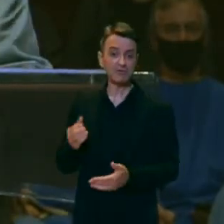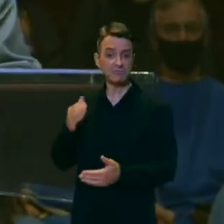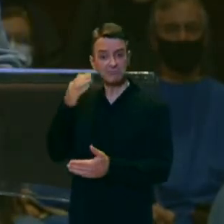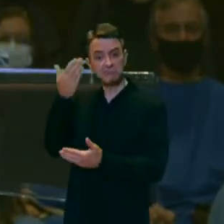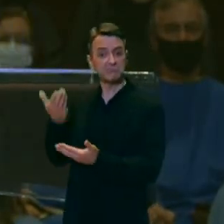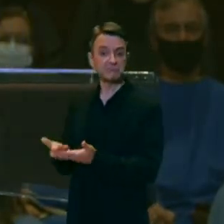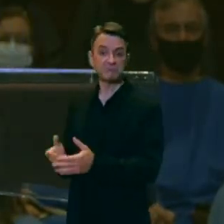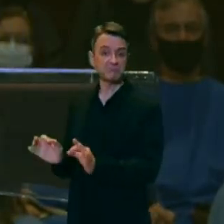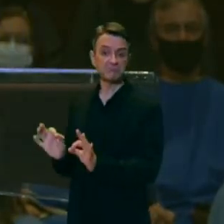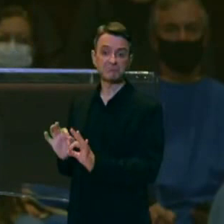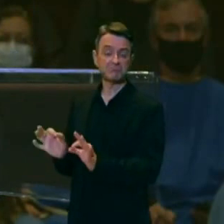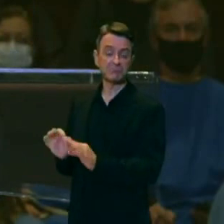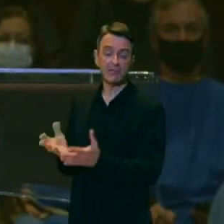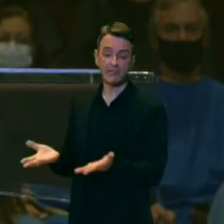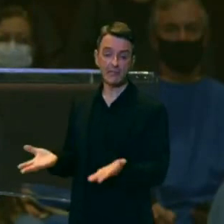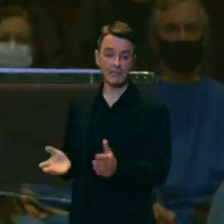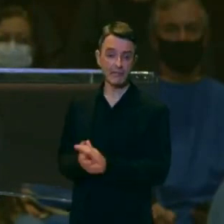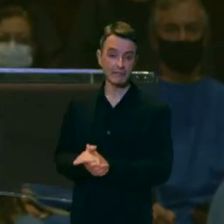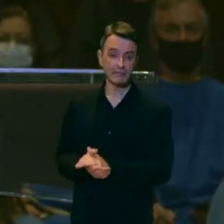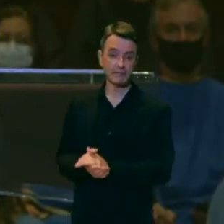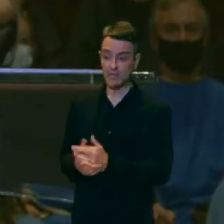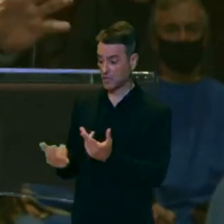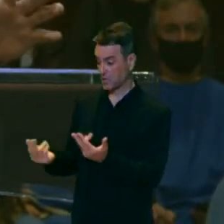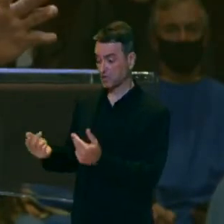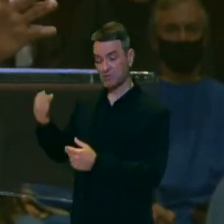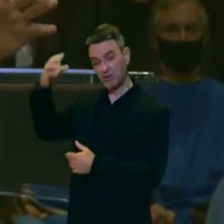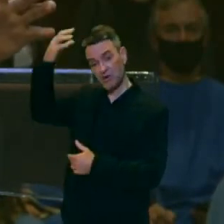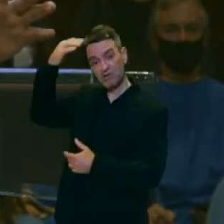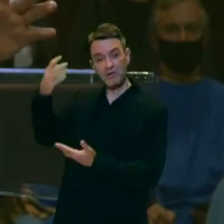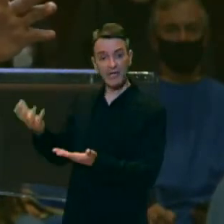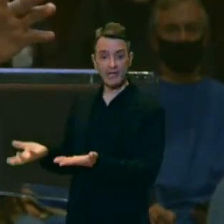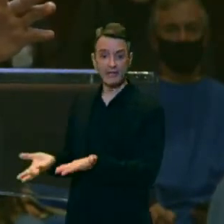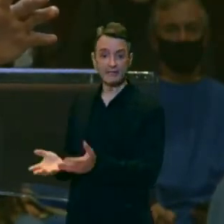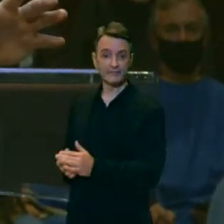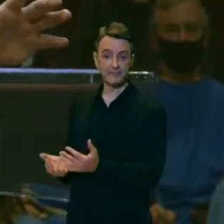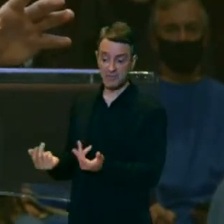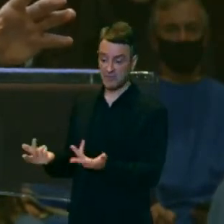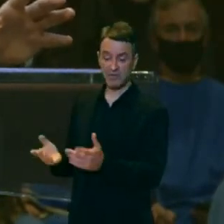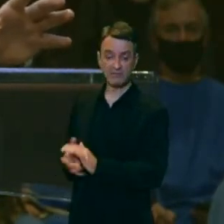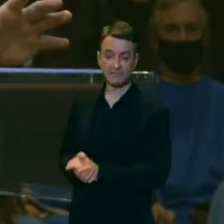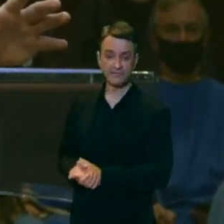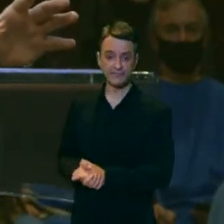como Zedequias, tem um temor do Senhor